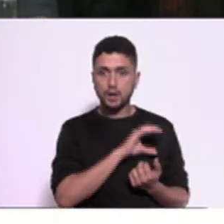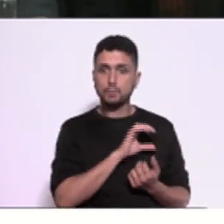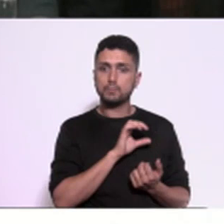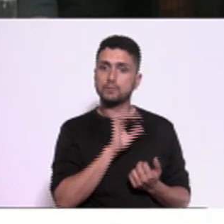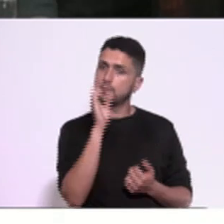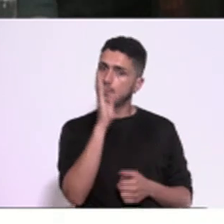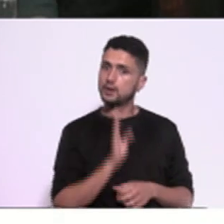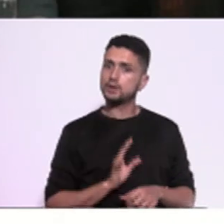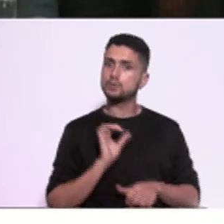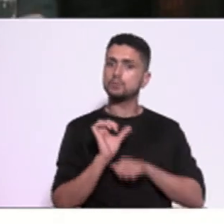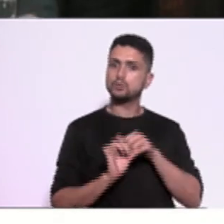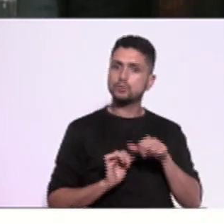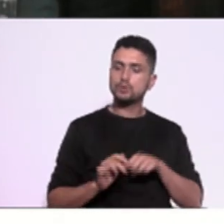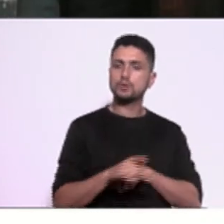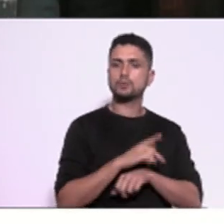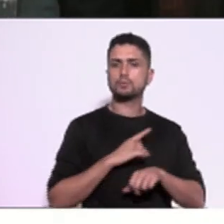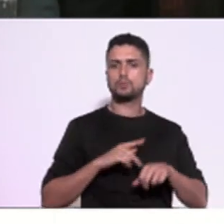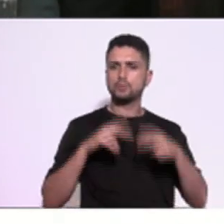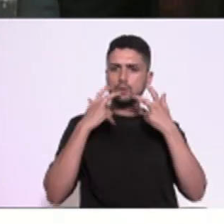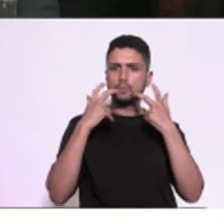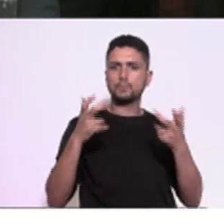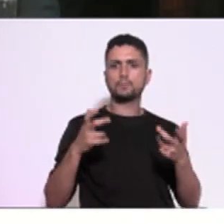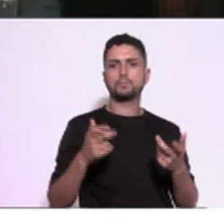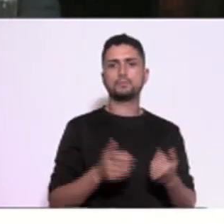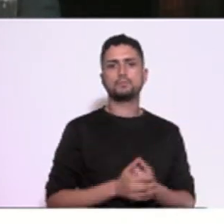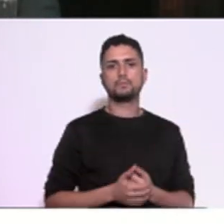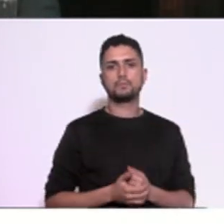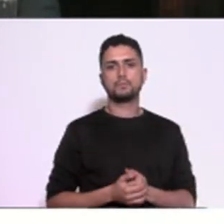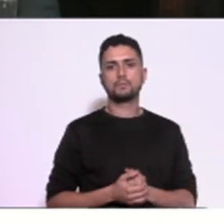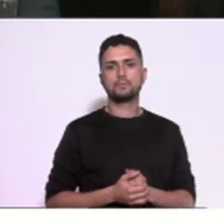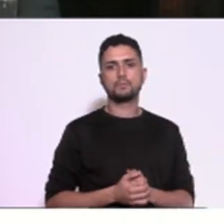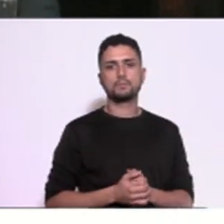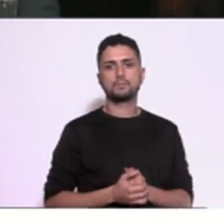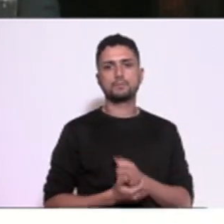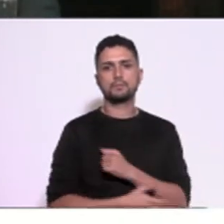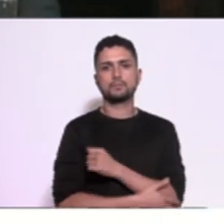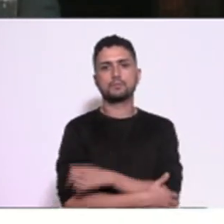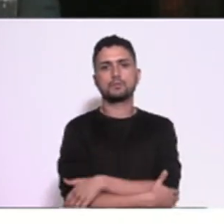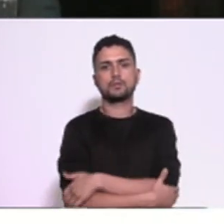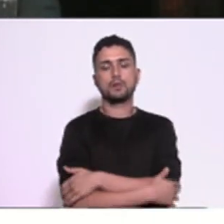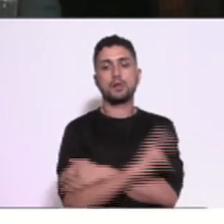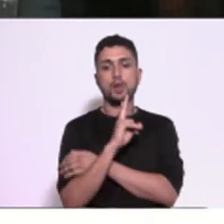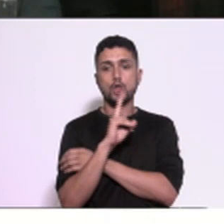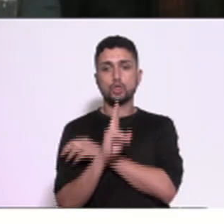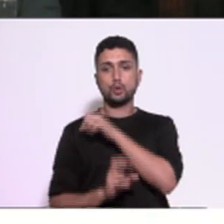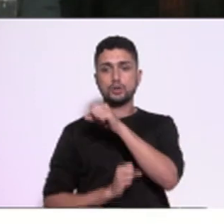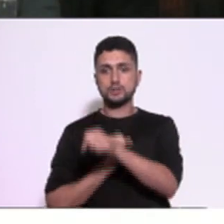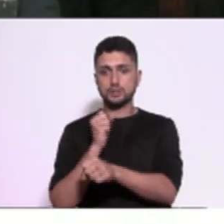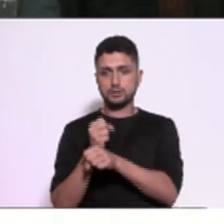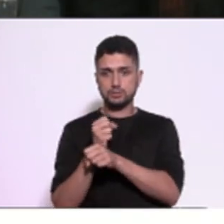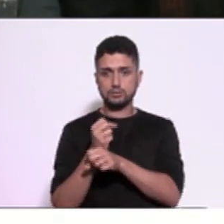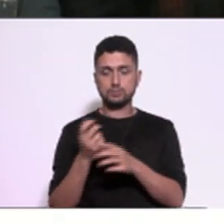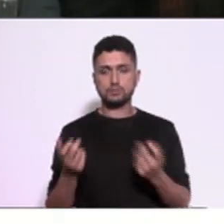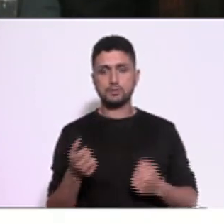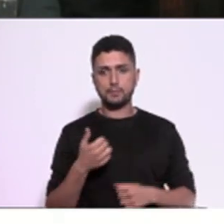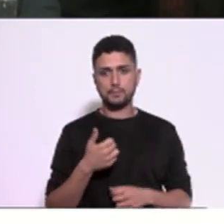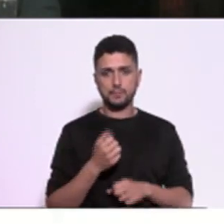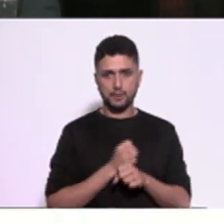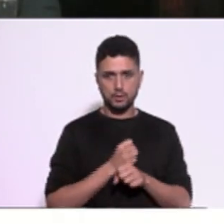rapidamente à proclamação da República. E apenas 2 anos depois, em